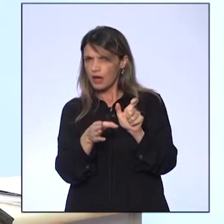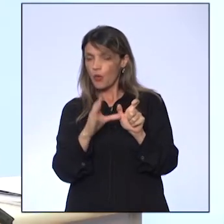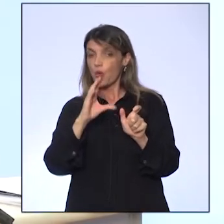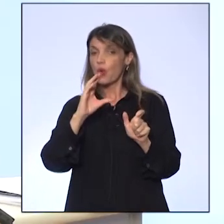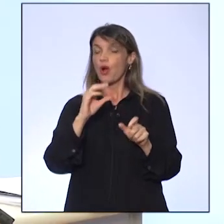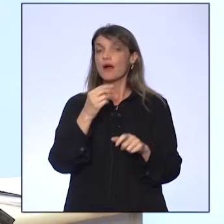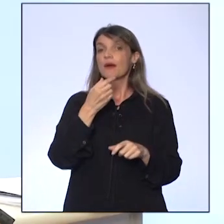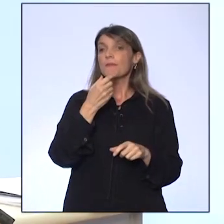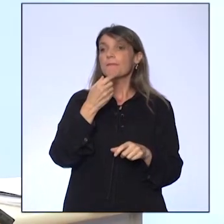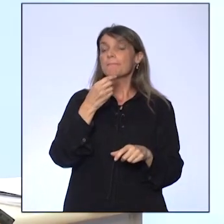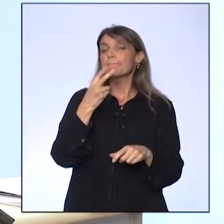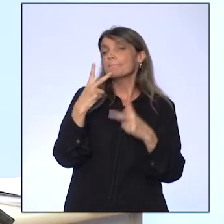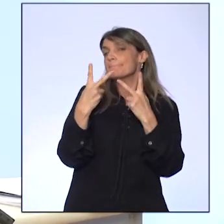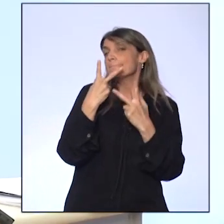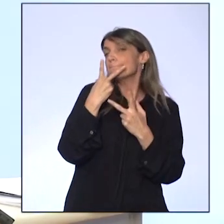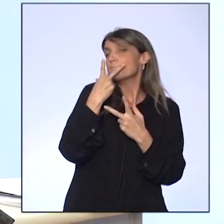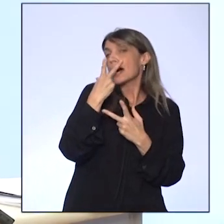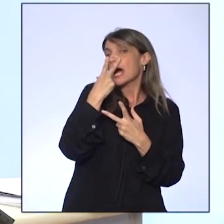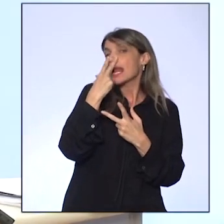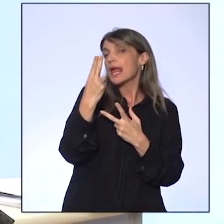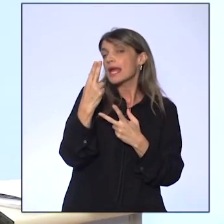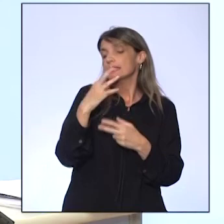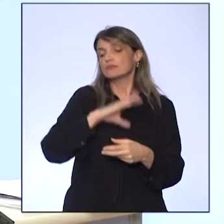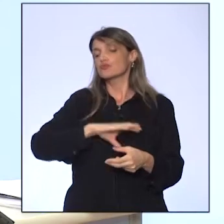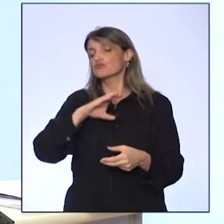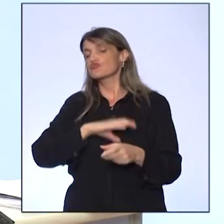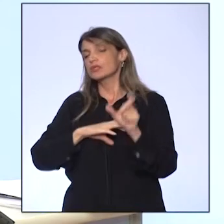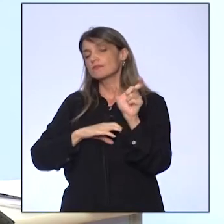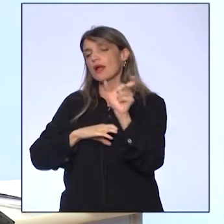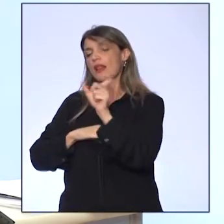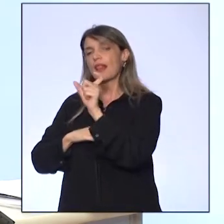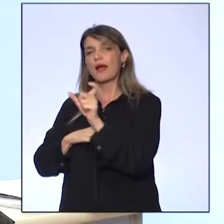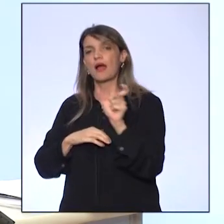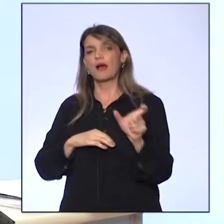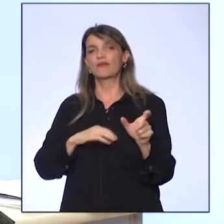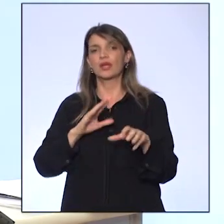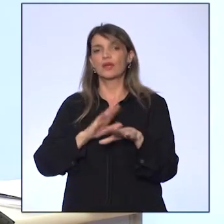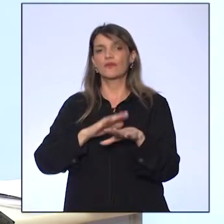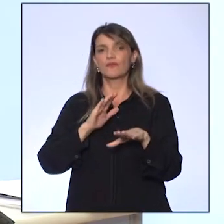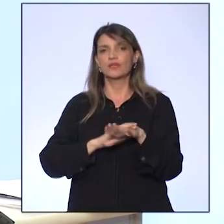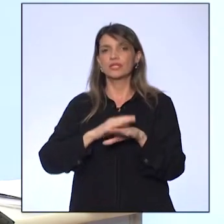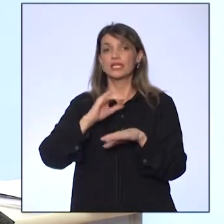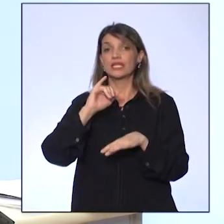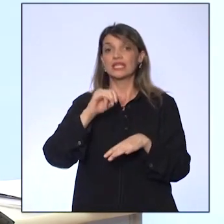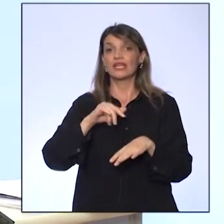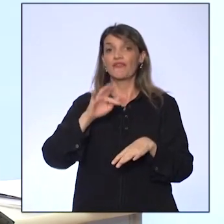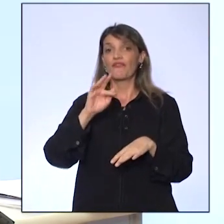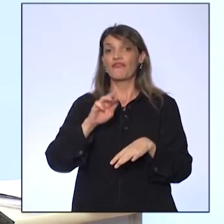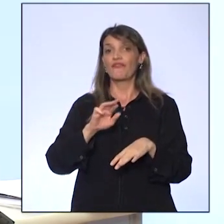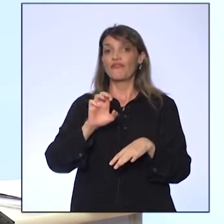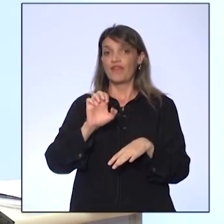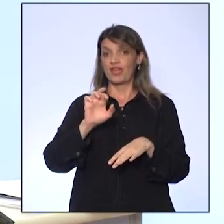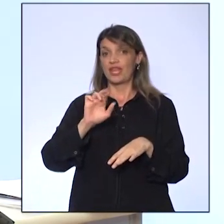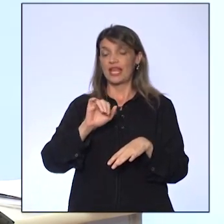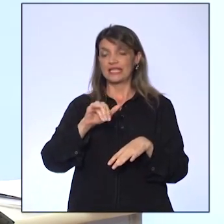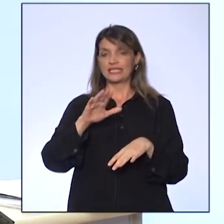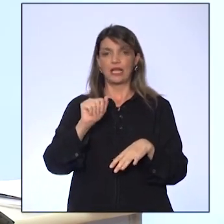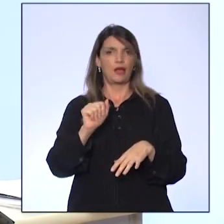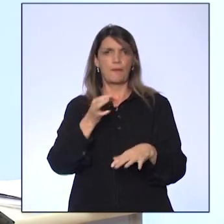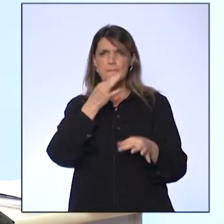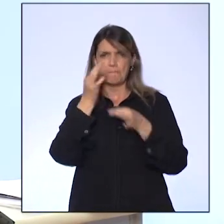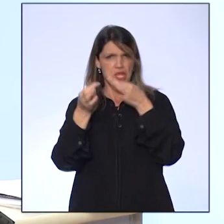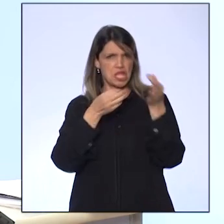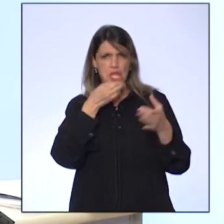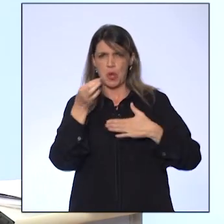usei as palavras parecidas com o português e fiz inferência. É por a minha opinião. Eu não preciso saber tudo